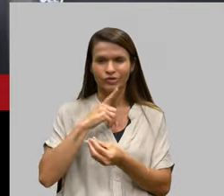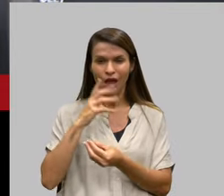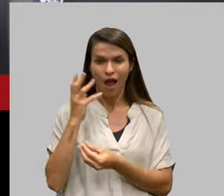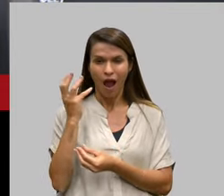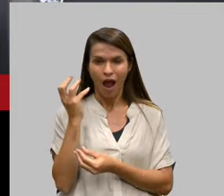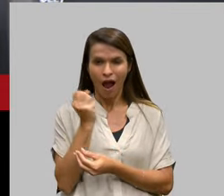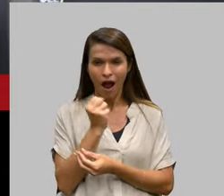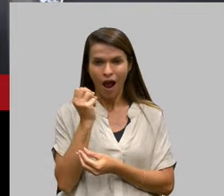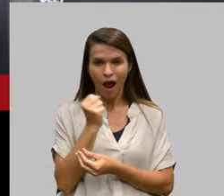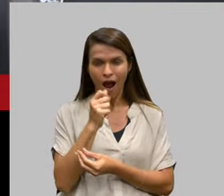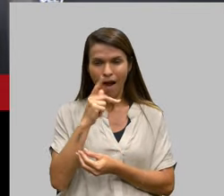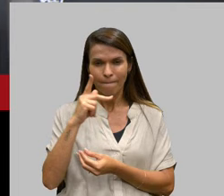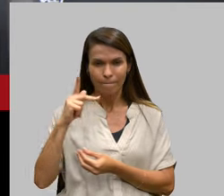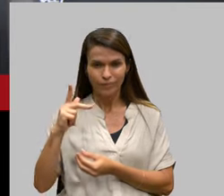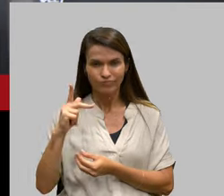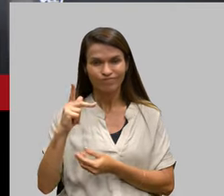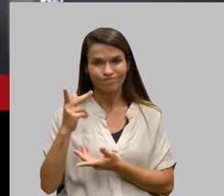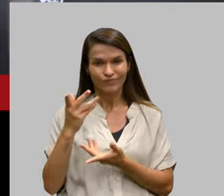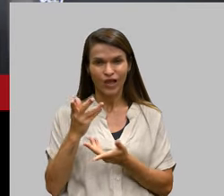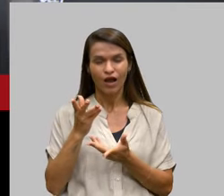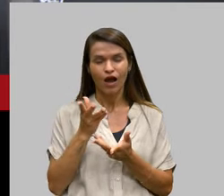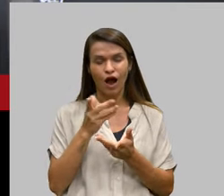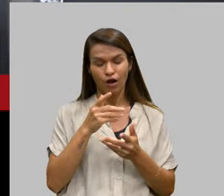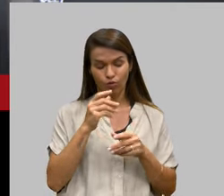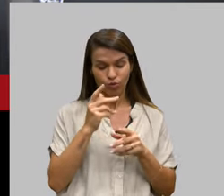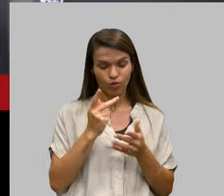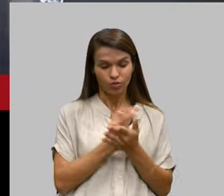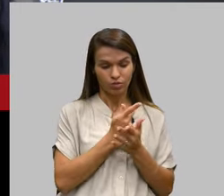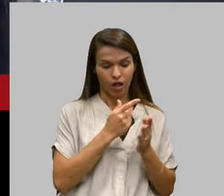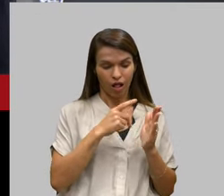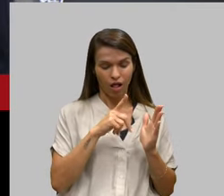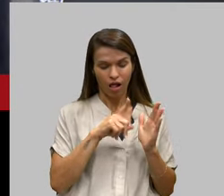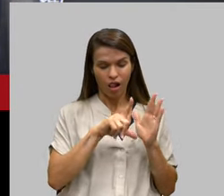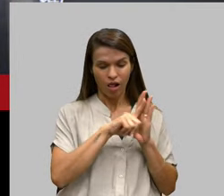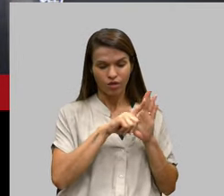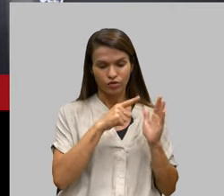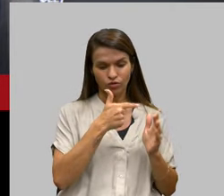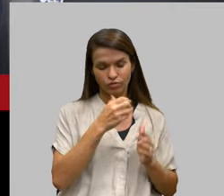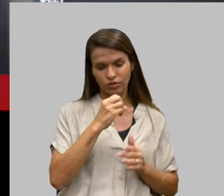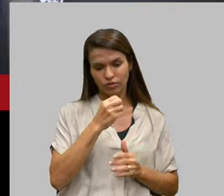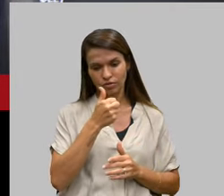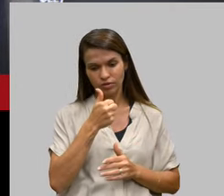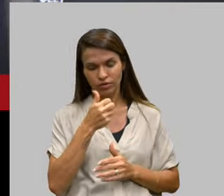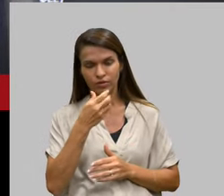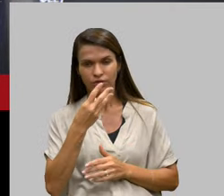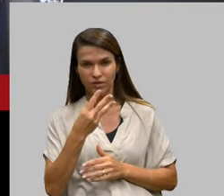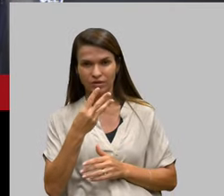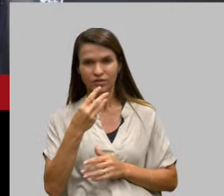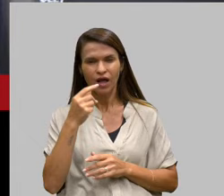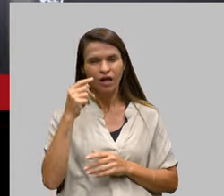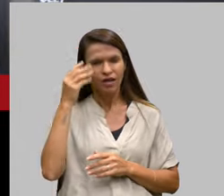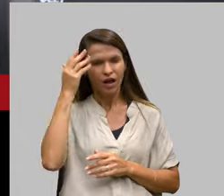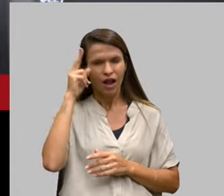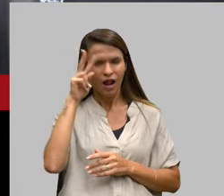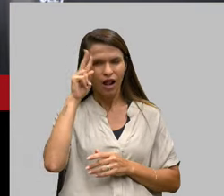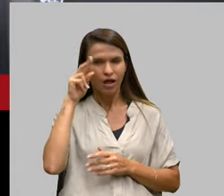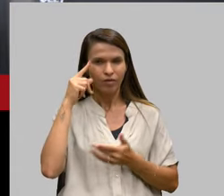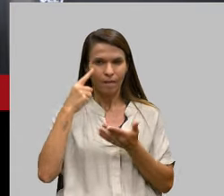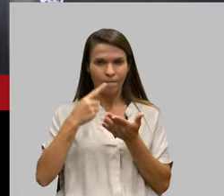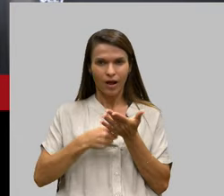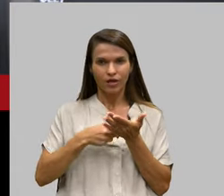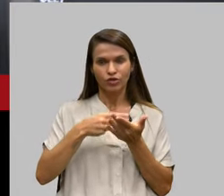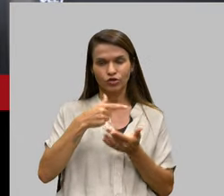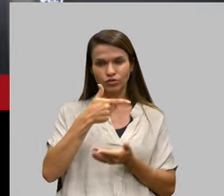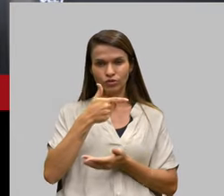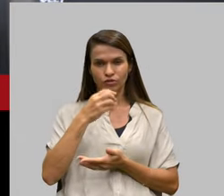fía emenda constitucional 103 de 2019 falou o seguinte Sabe aquele pacto do ano de 2003 que nós fizemos há 16